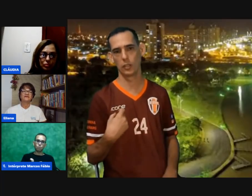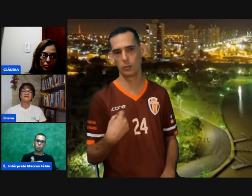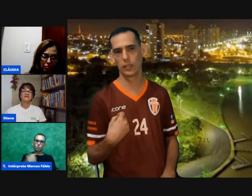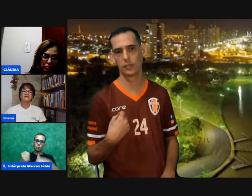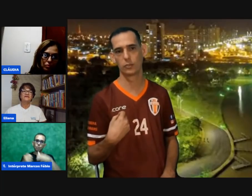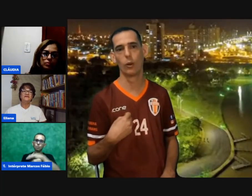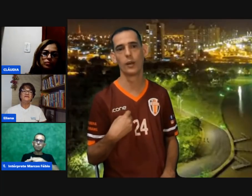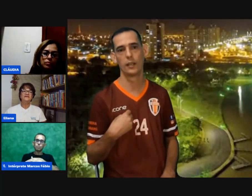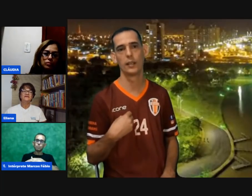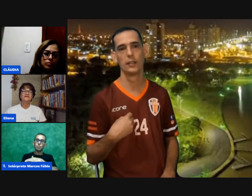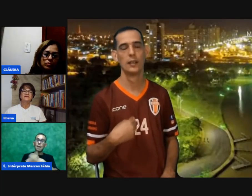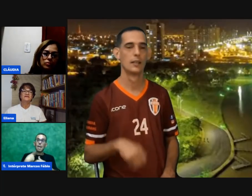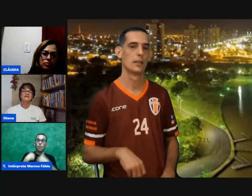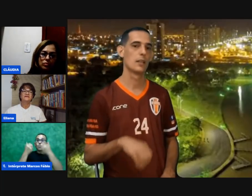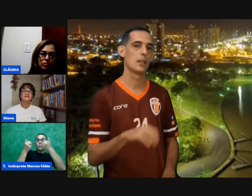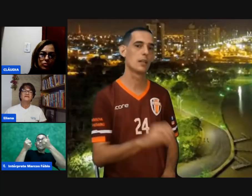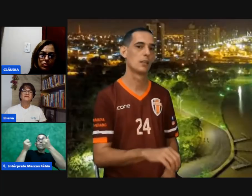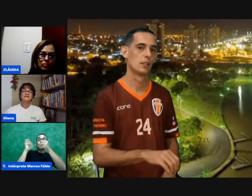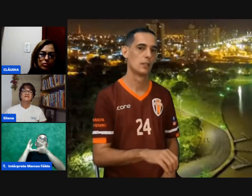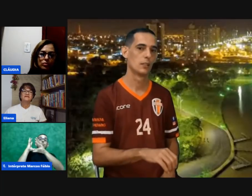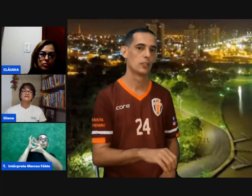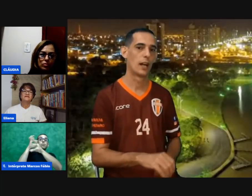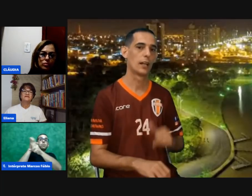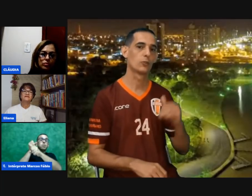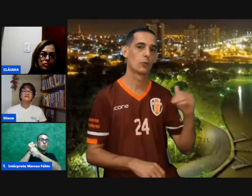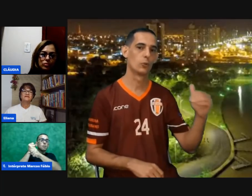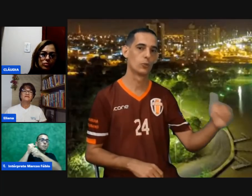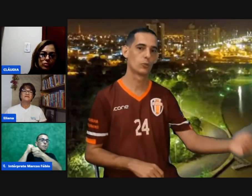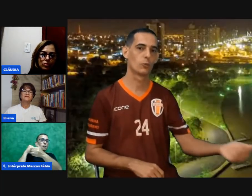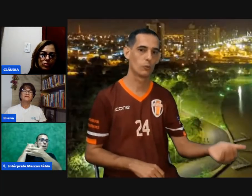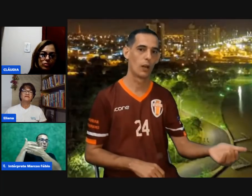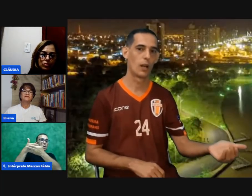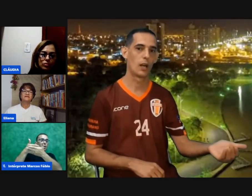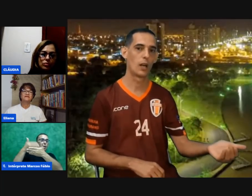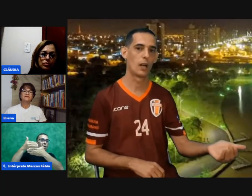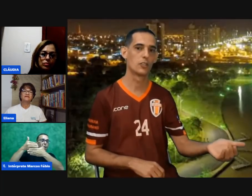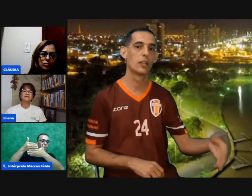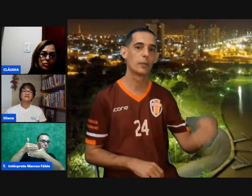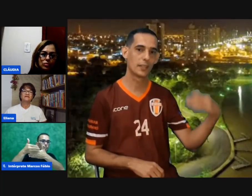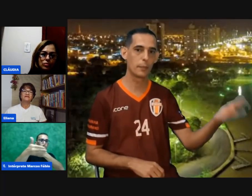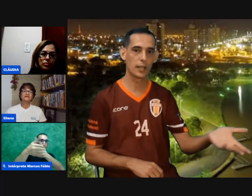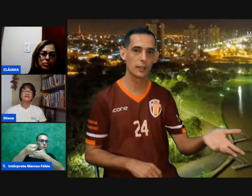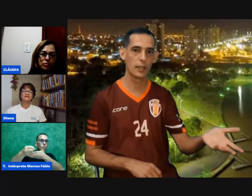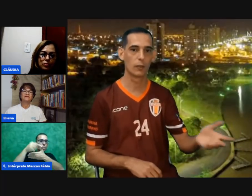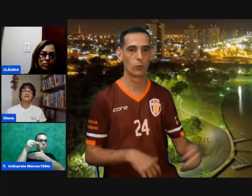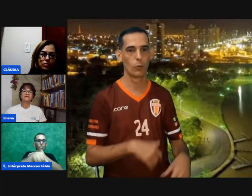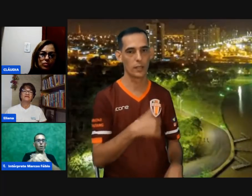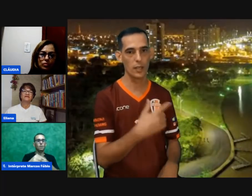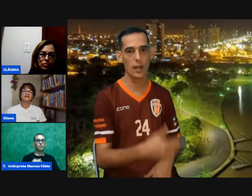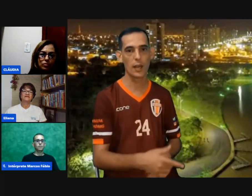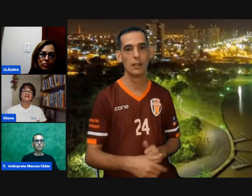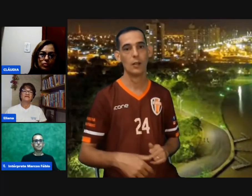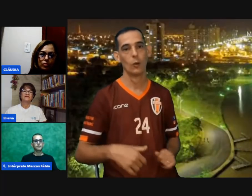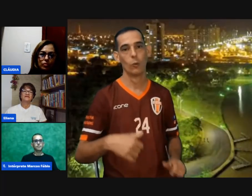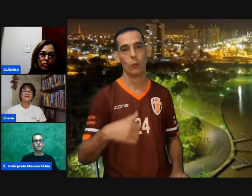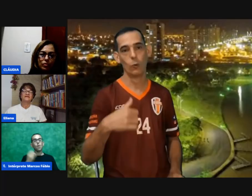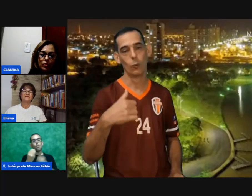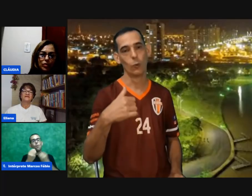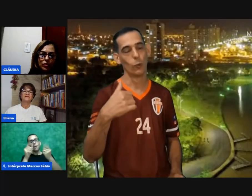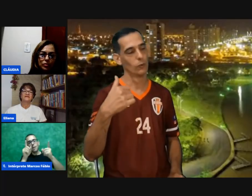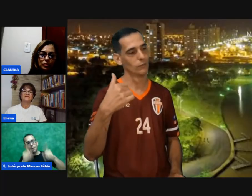retomo um pouquinho dessa história, né? E já introduzo a dinâmica da brincadeira, como é que